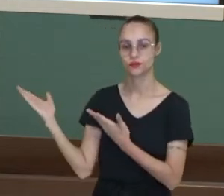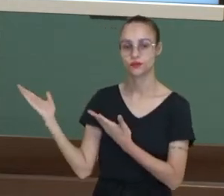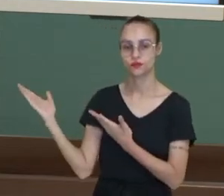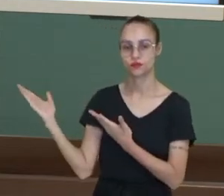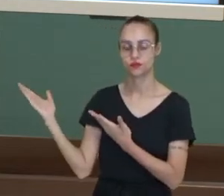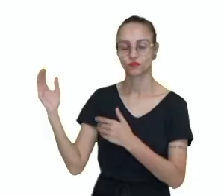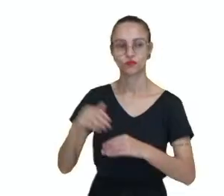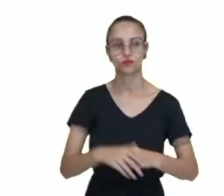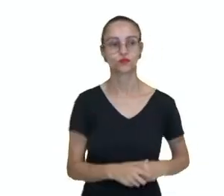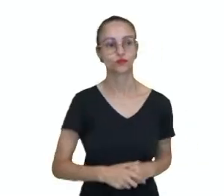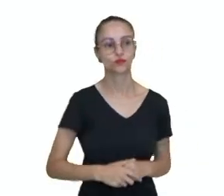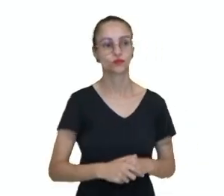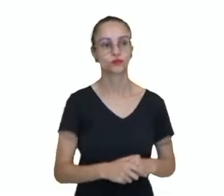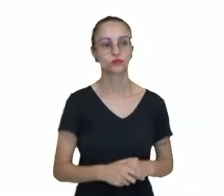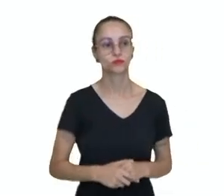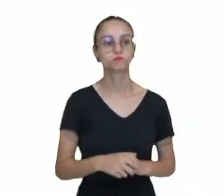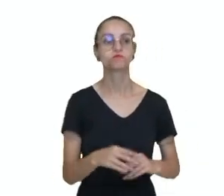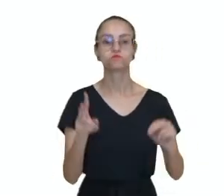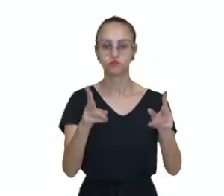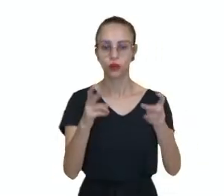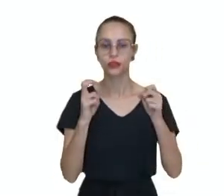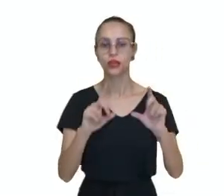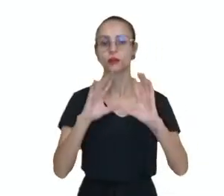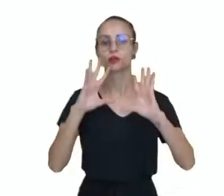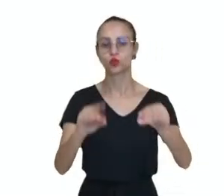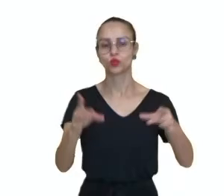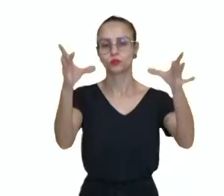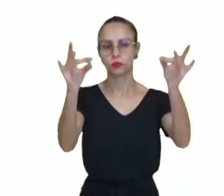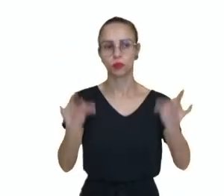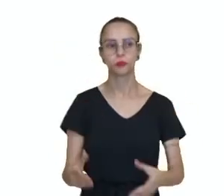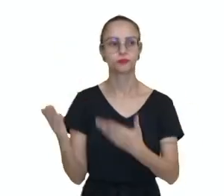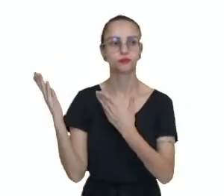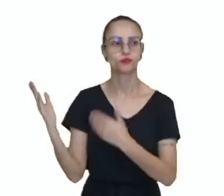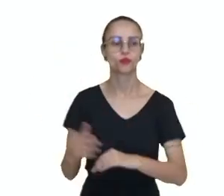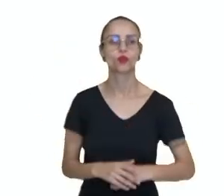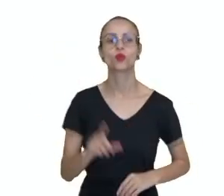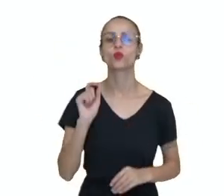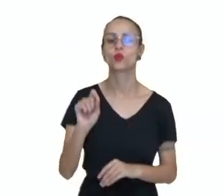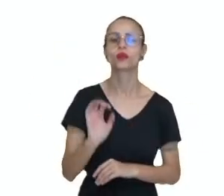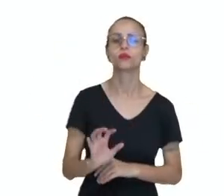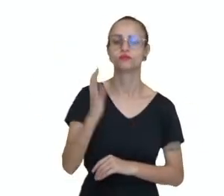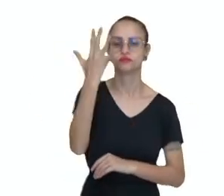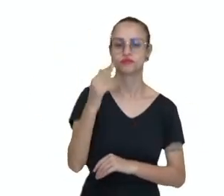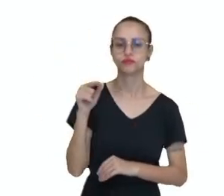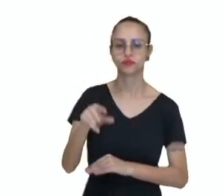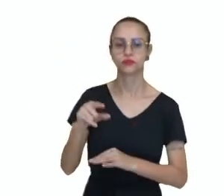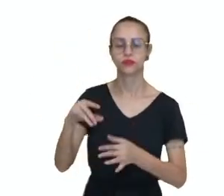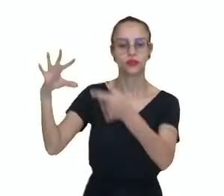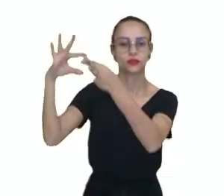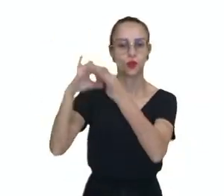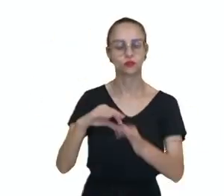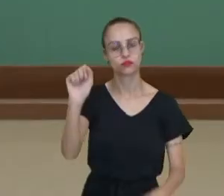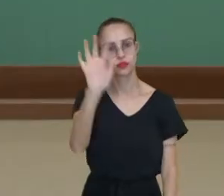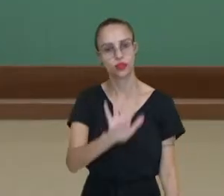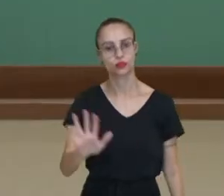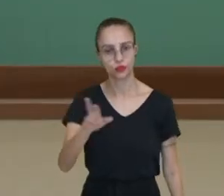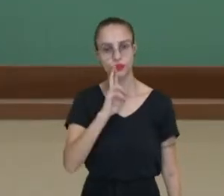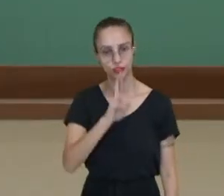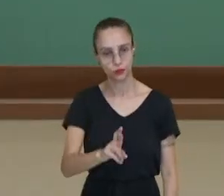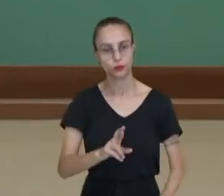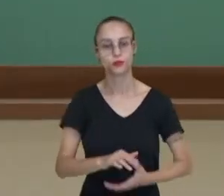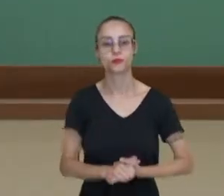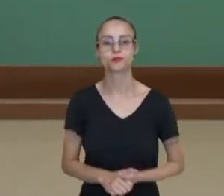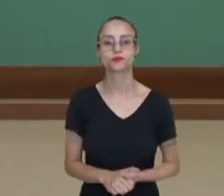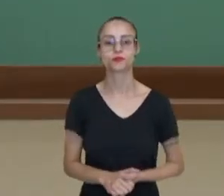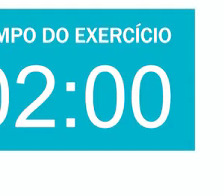sua tela. Dê uma boa observada, observe todos os aspectos. O que está acontecendo nessa cena? Responde aí para a gente.